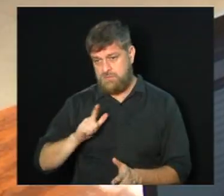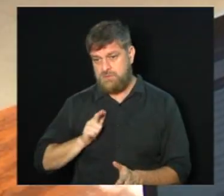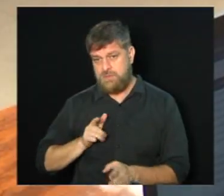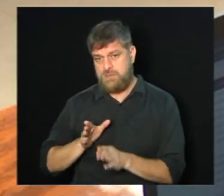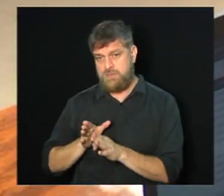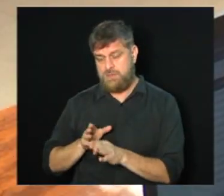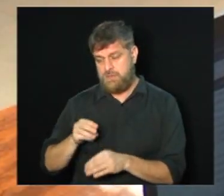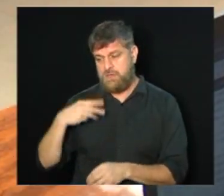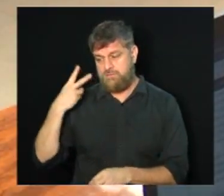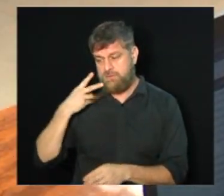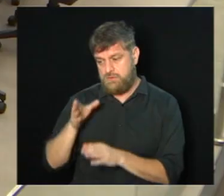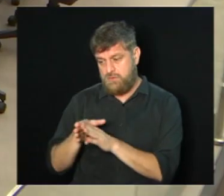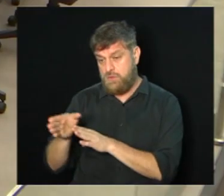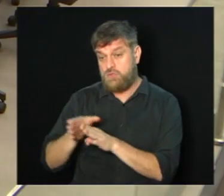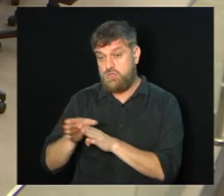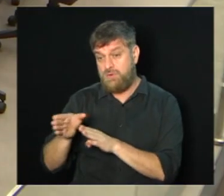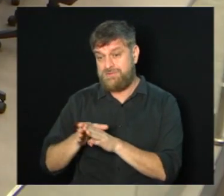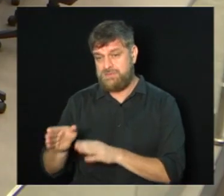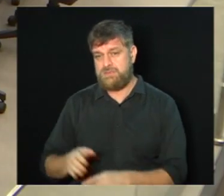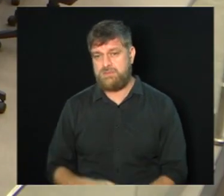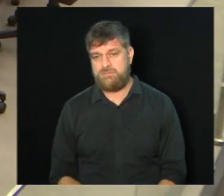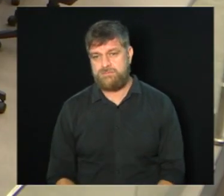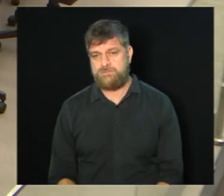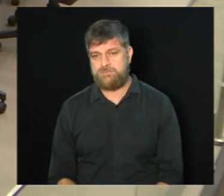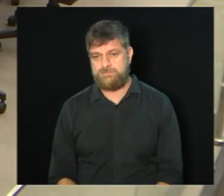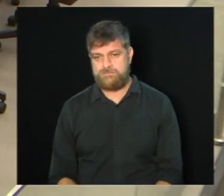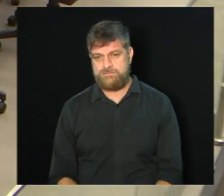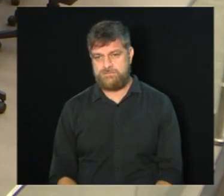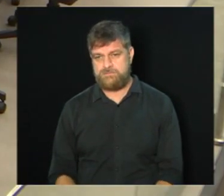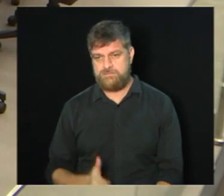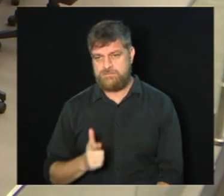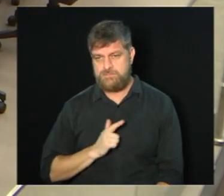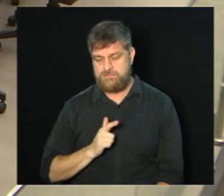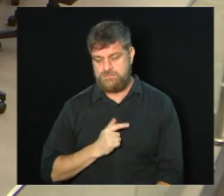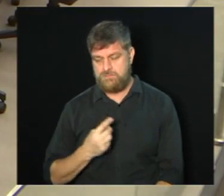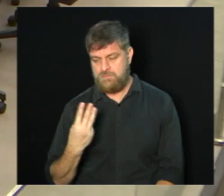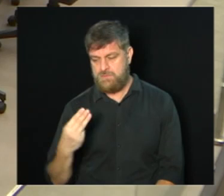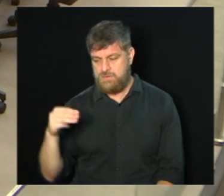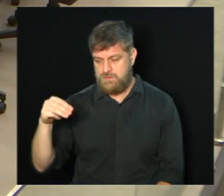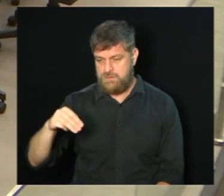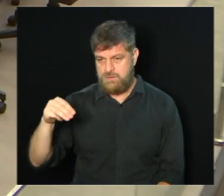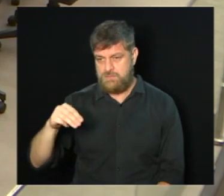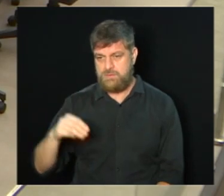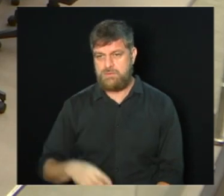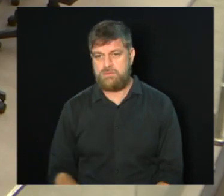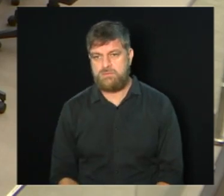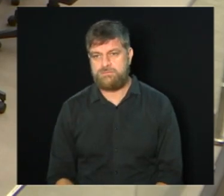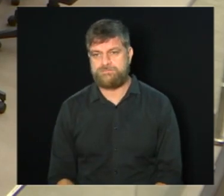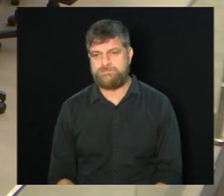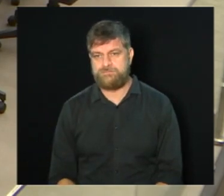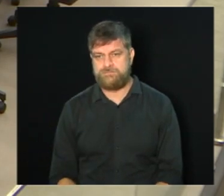votação. Deferido. Vossa Excelência tem a tribuna por até 3 minutos.